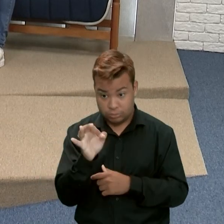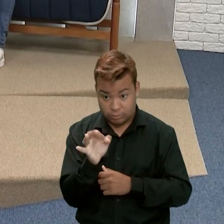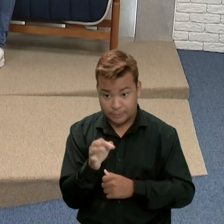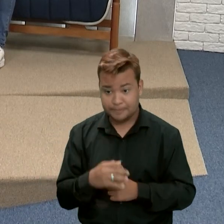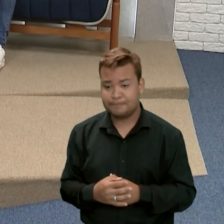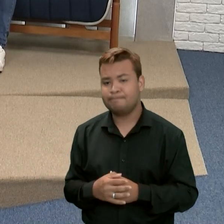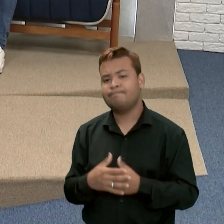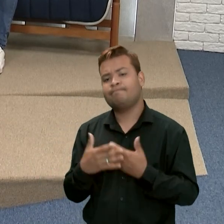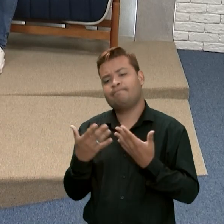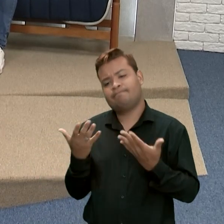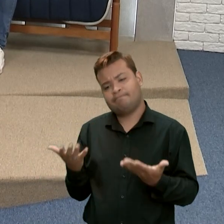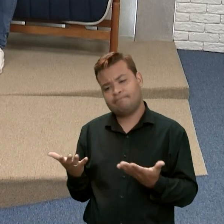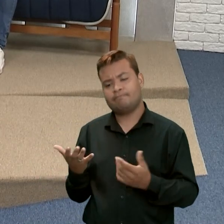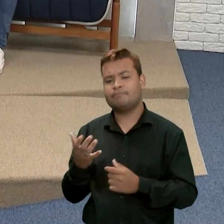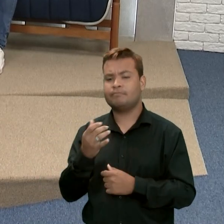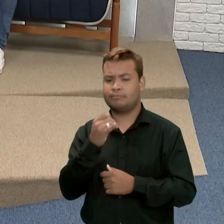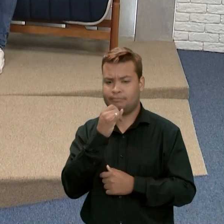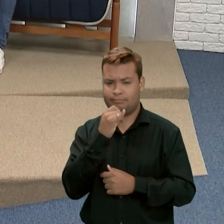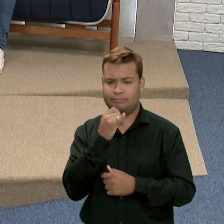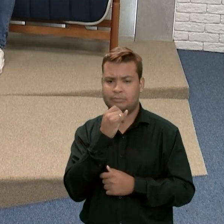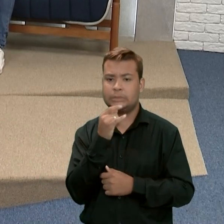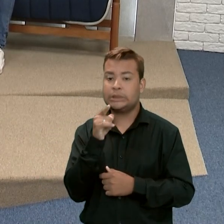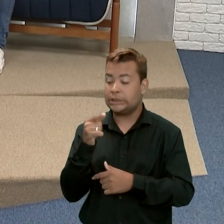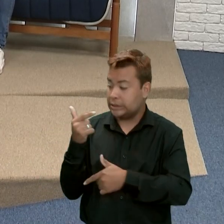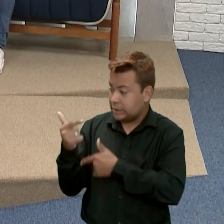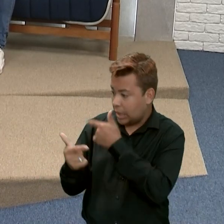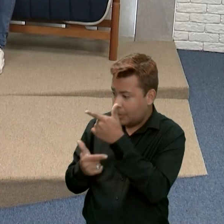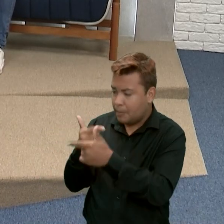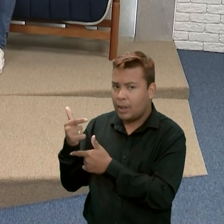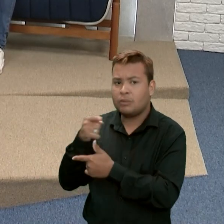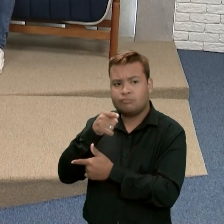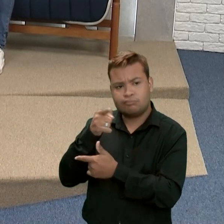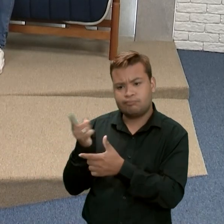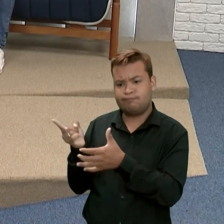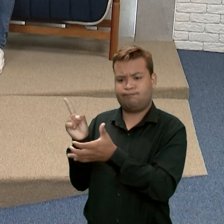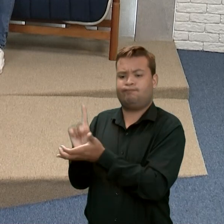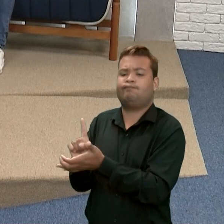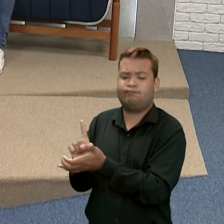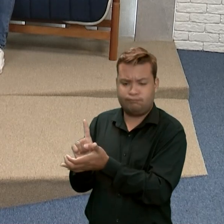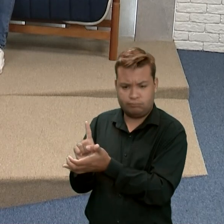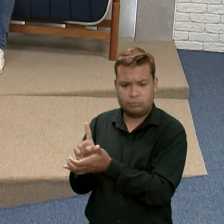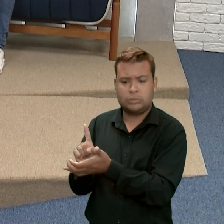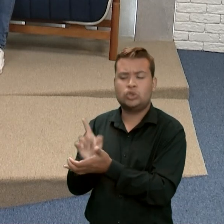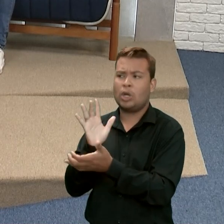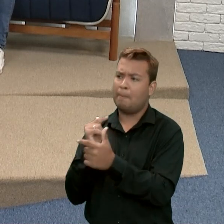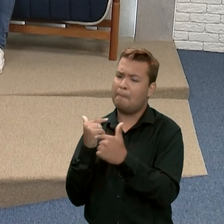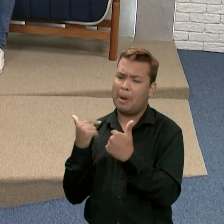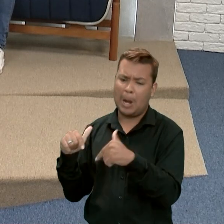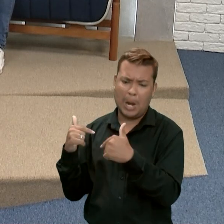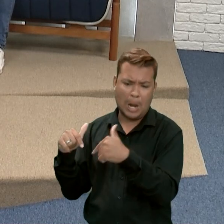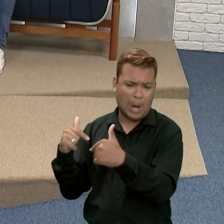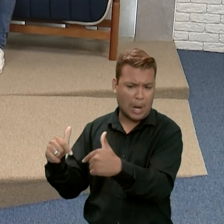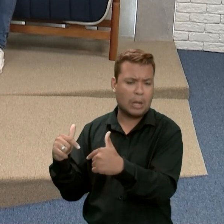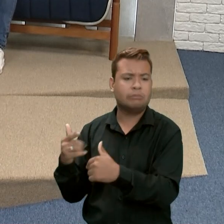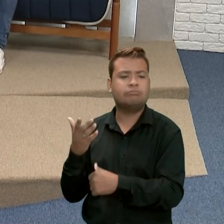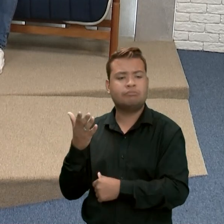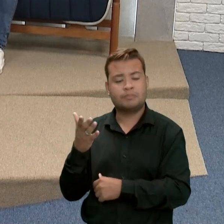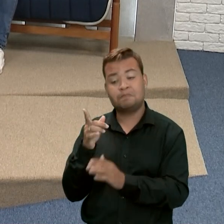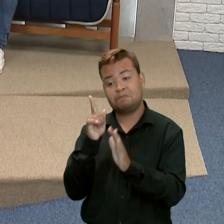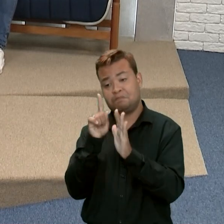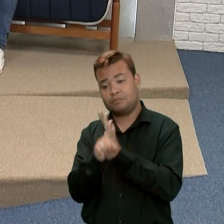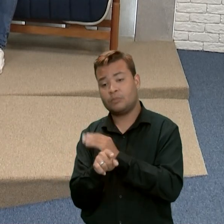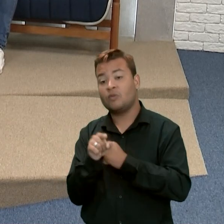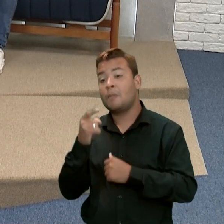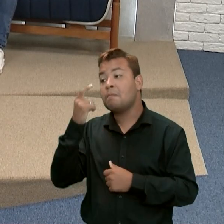Como componente desse trabalho, o senhor que está tão à frente, junto aí do trabalho, qual que é a